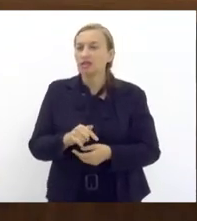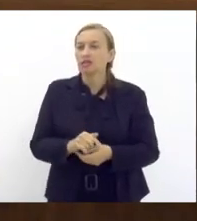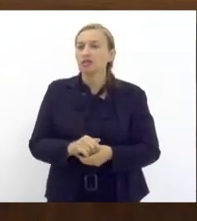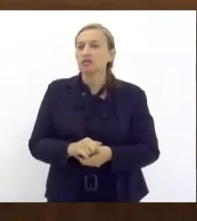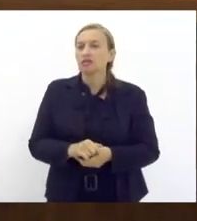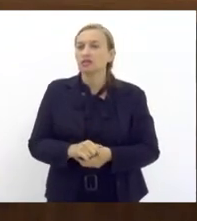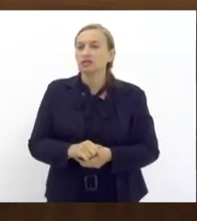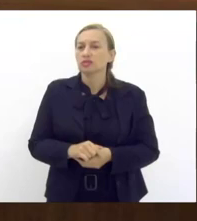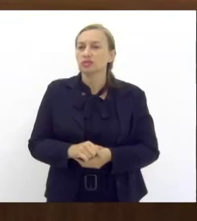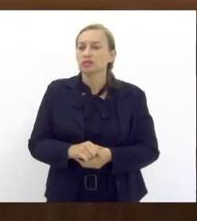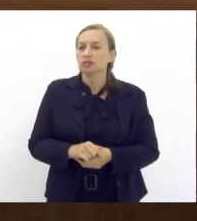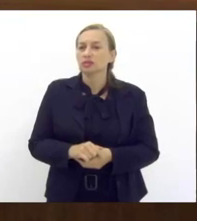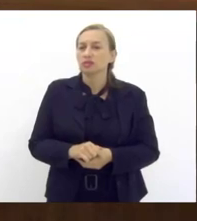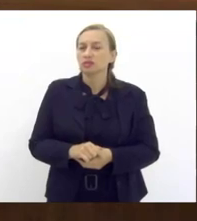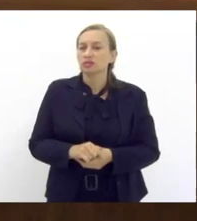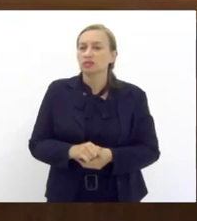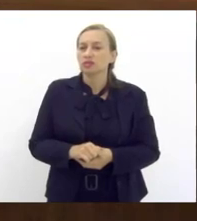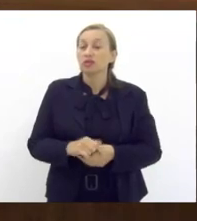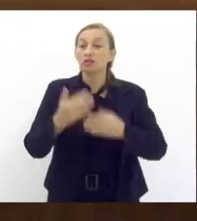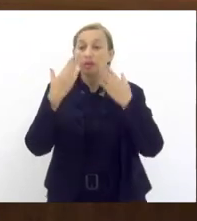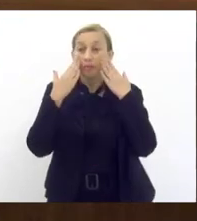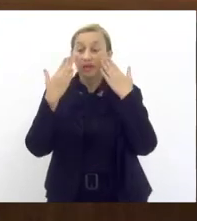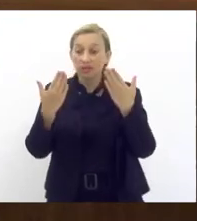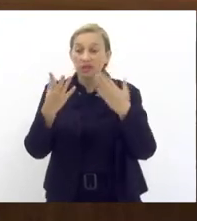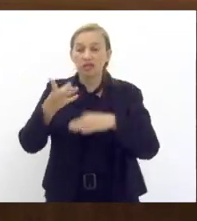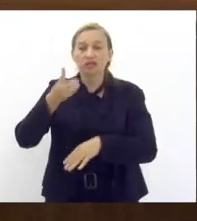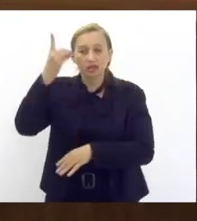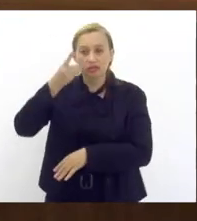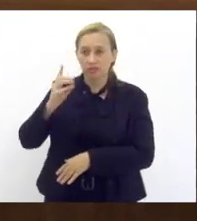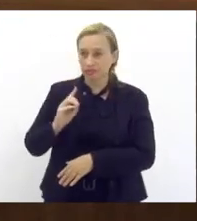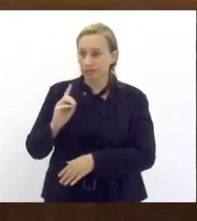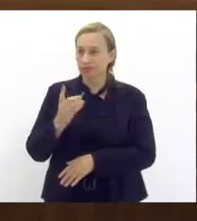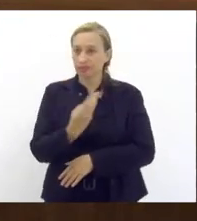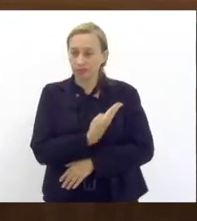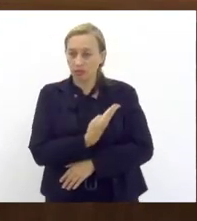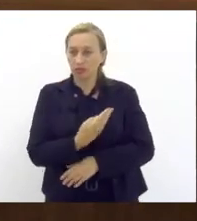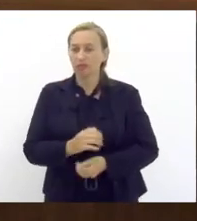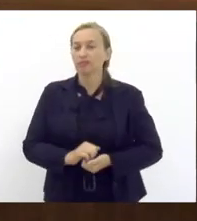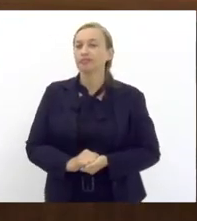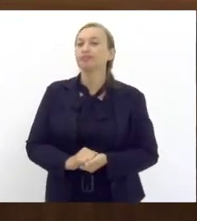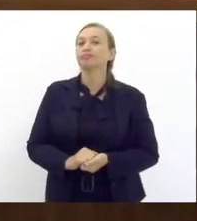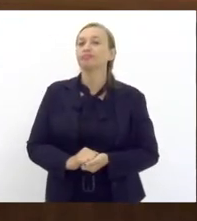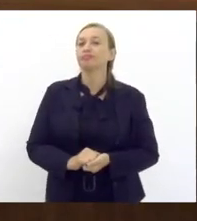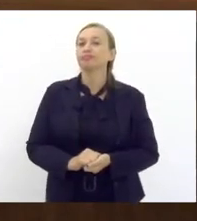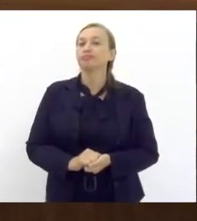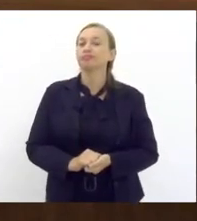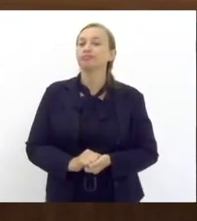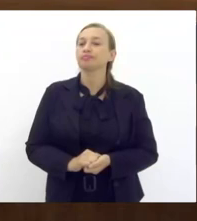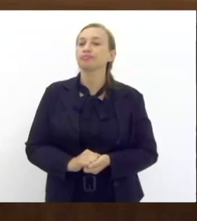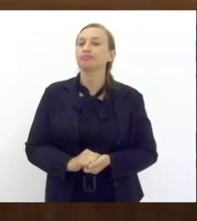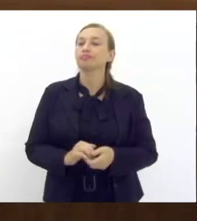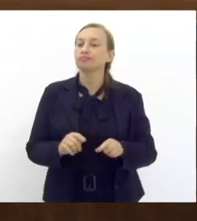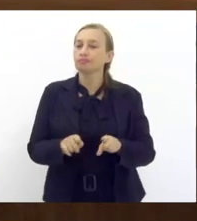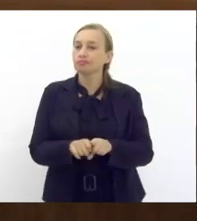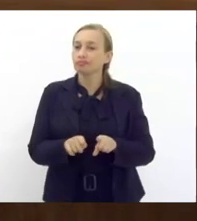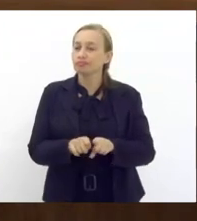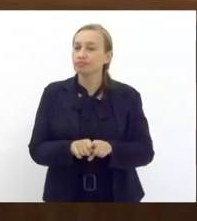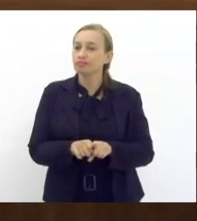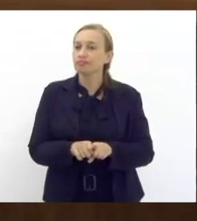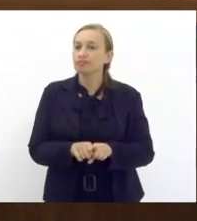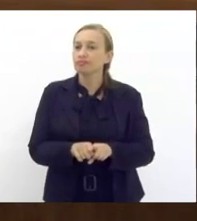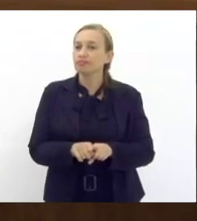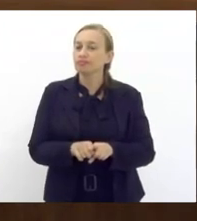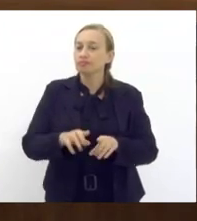essa propositura apresentada pela deputada Dani Balbi, ela também incide na perspectiva